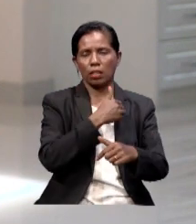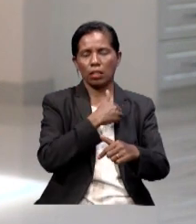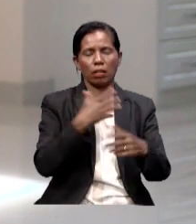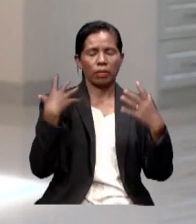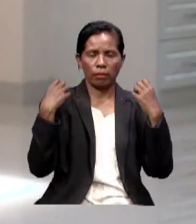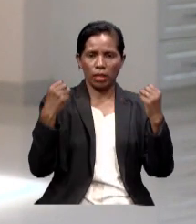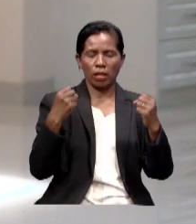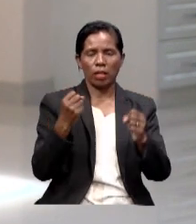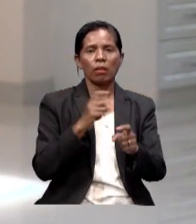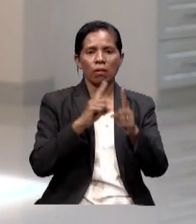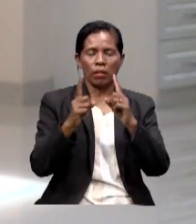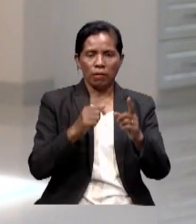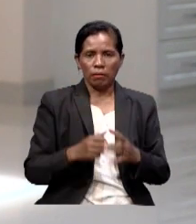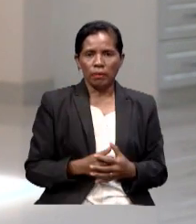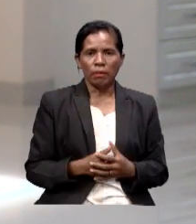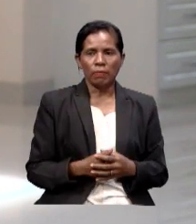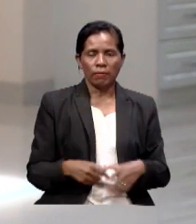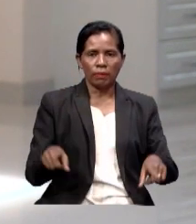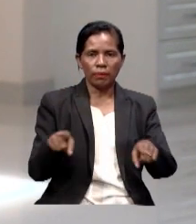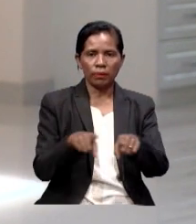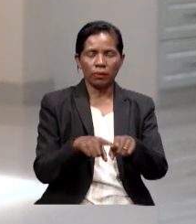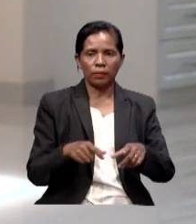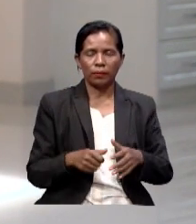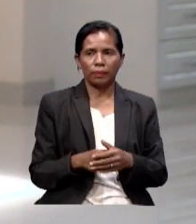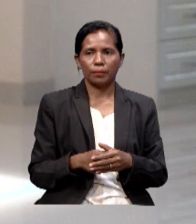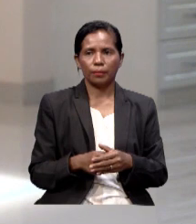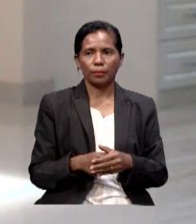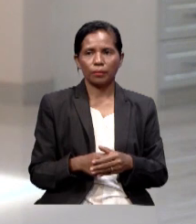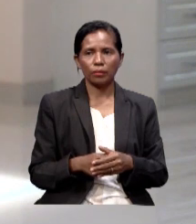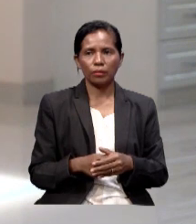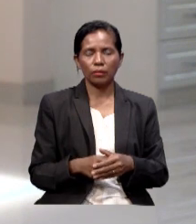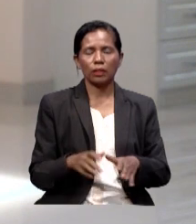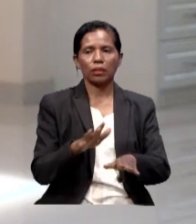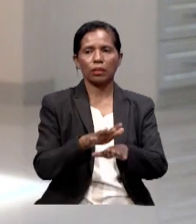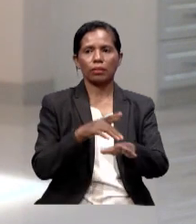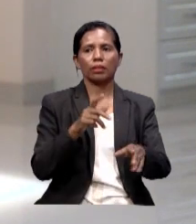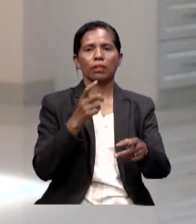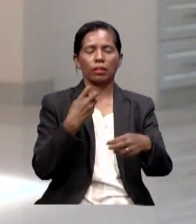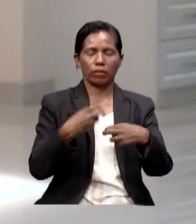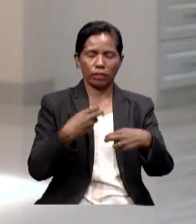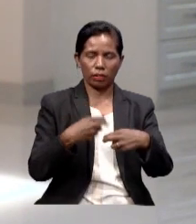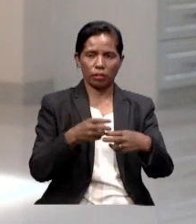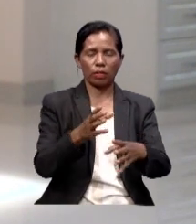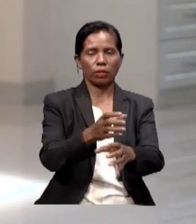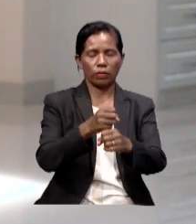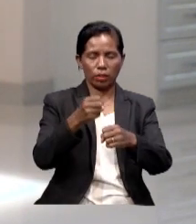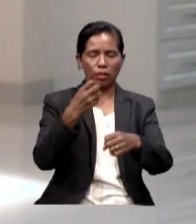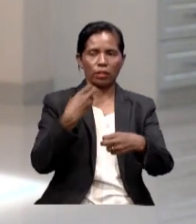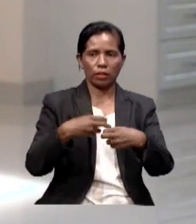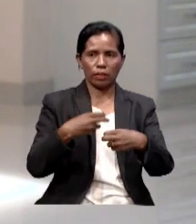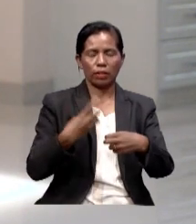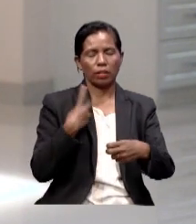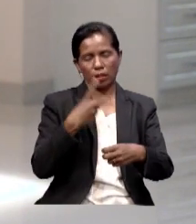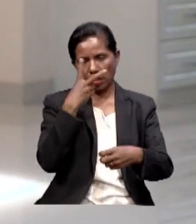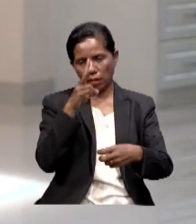halo. Nebe hanesang kan du buat ne kono na bane kabun rasik ne susar tebes baniat fote disizang, dan ne ma kontes itare ela